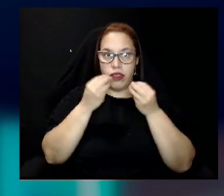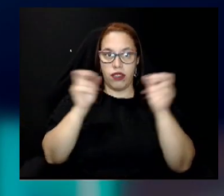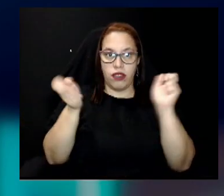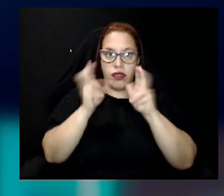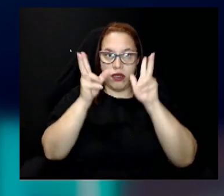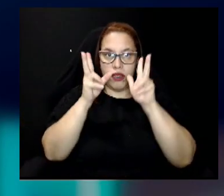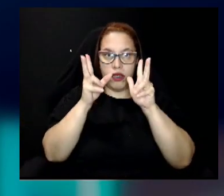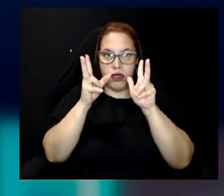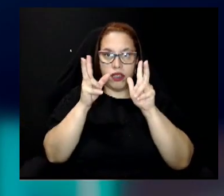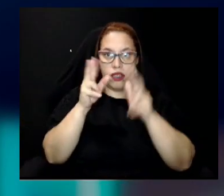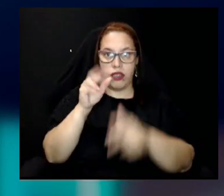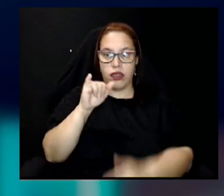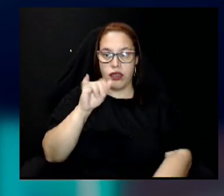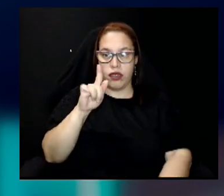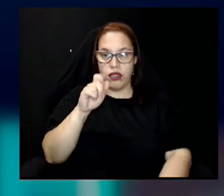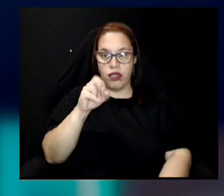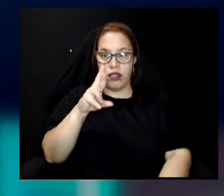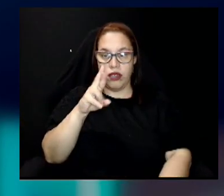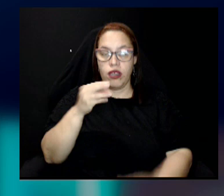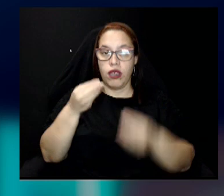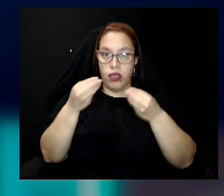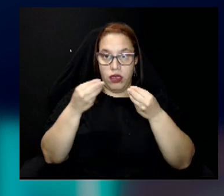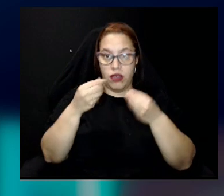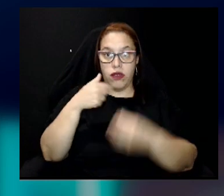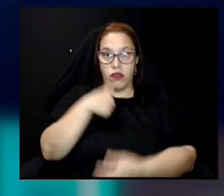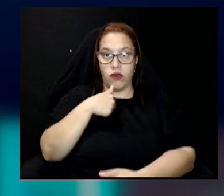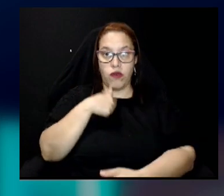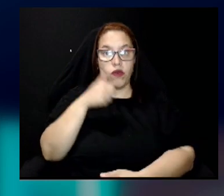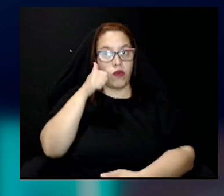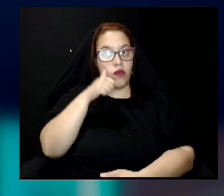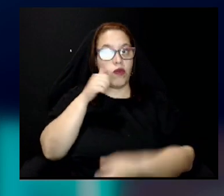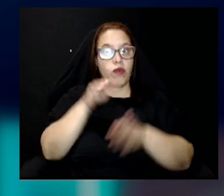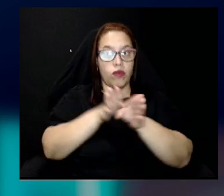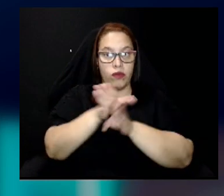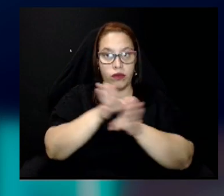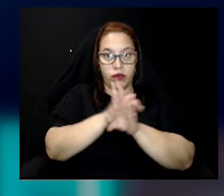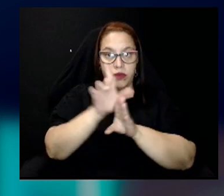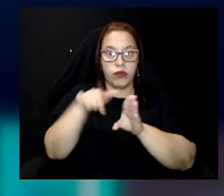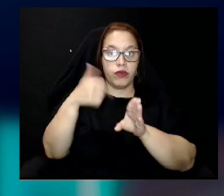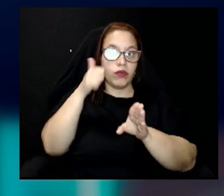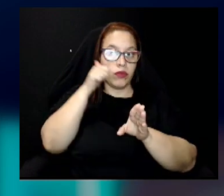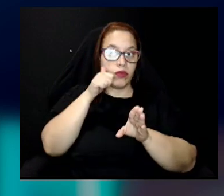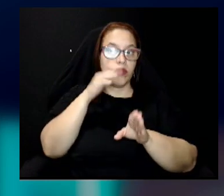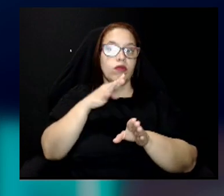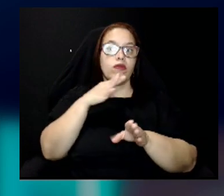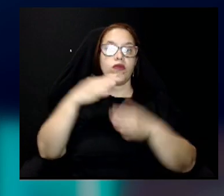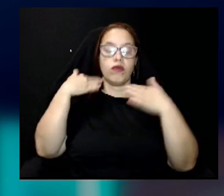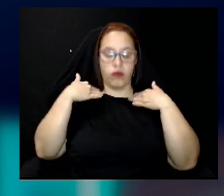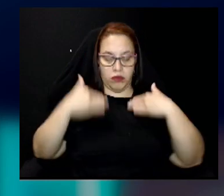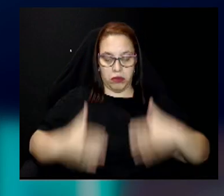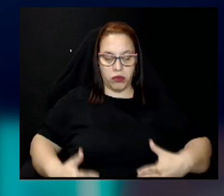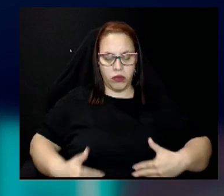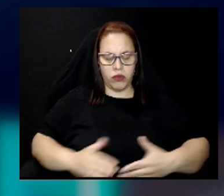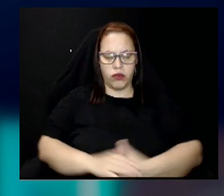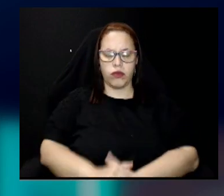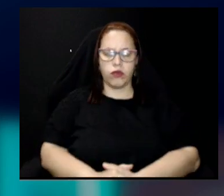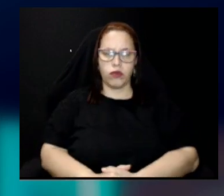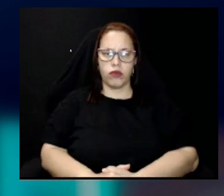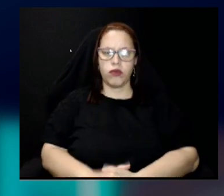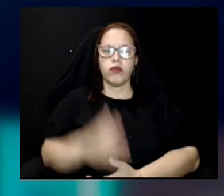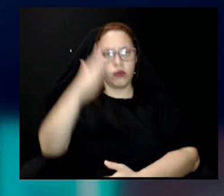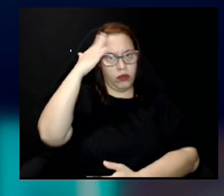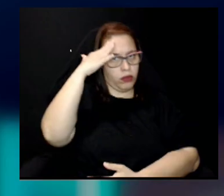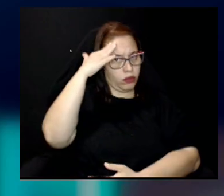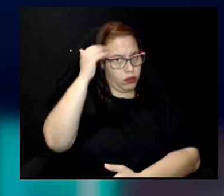falou, eu como mulher, e a orientação que eu dou para as outras mulheres é que conheça o seu corpo. A gente sabe quando a gente